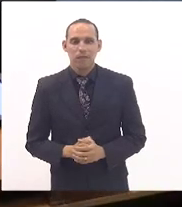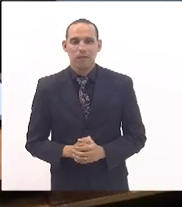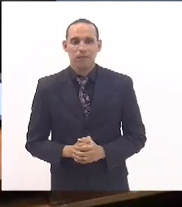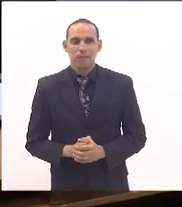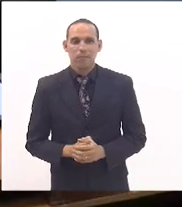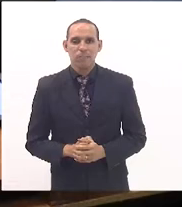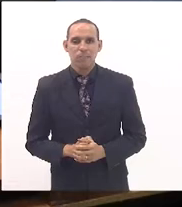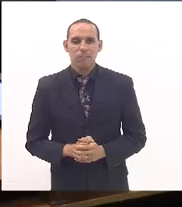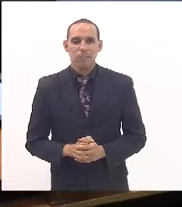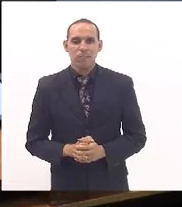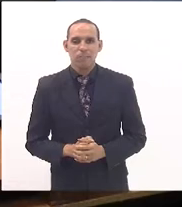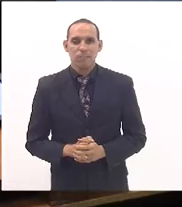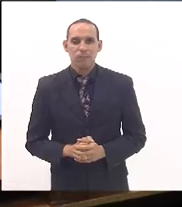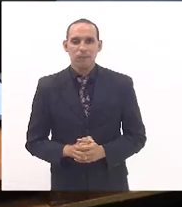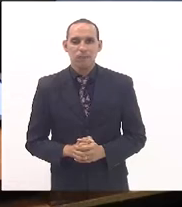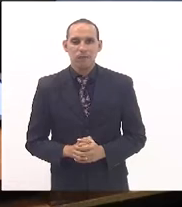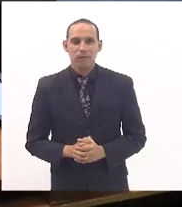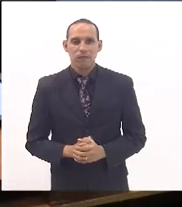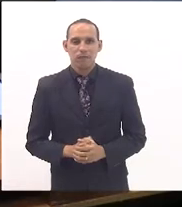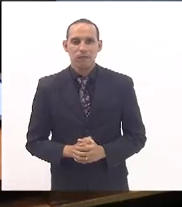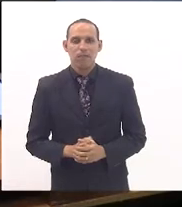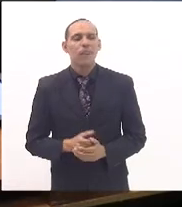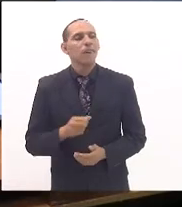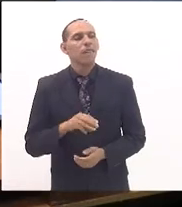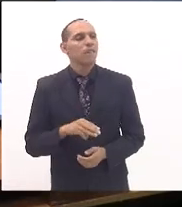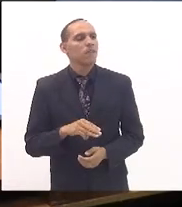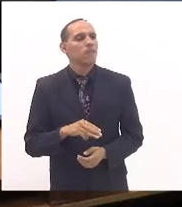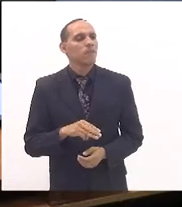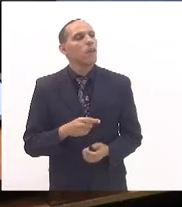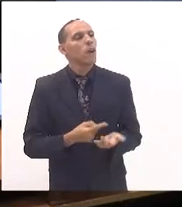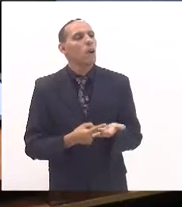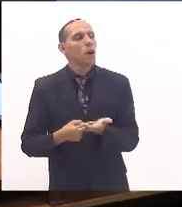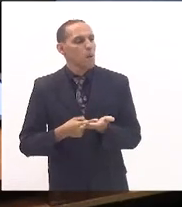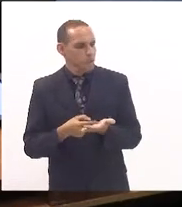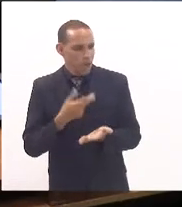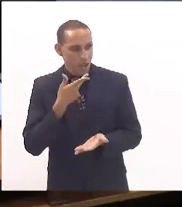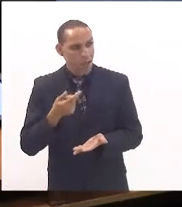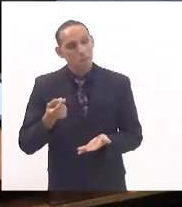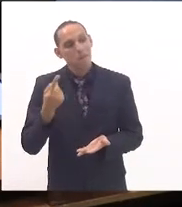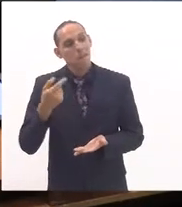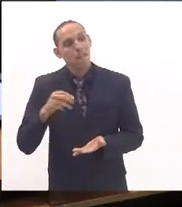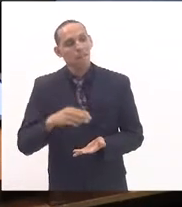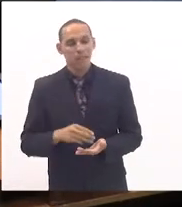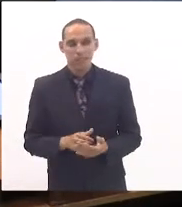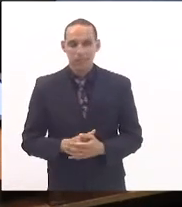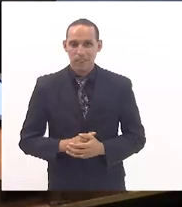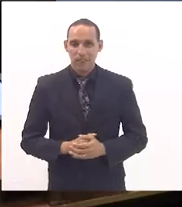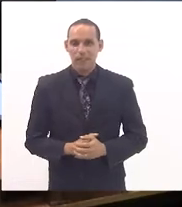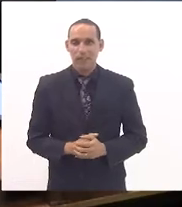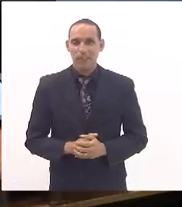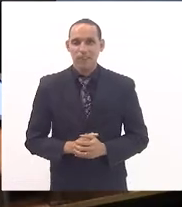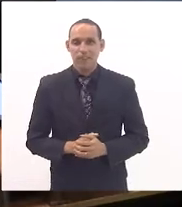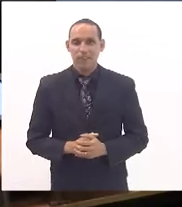G1 e quem é que combina aí quem vai falar para mim por favor